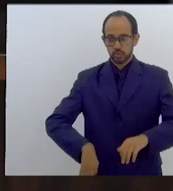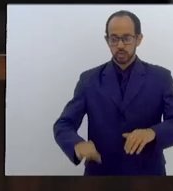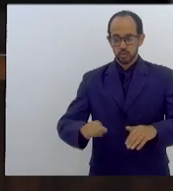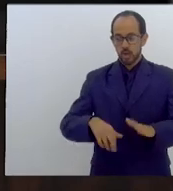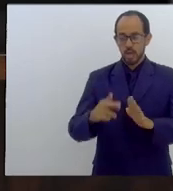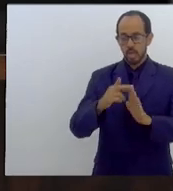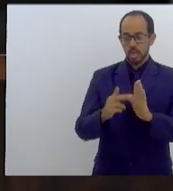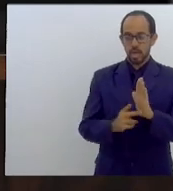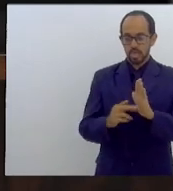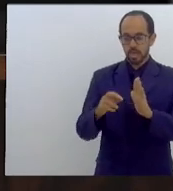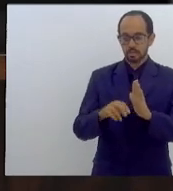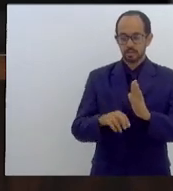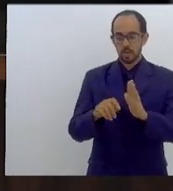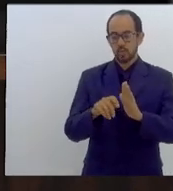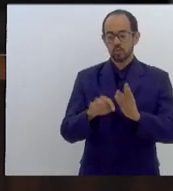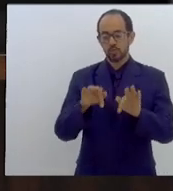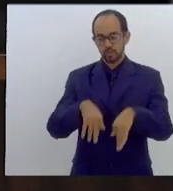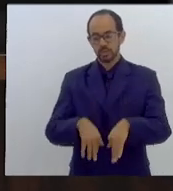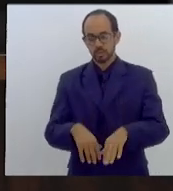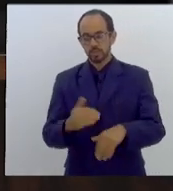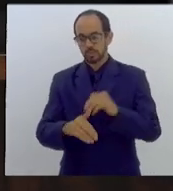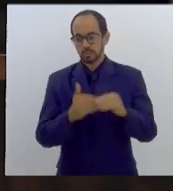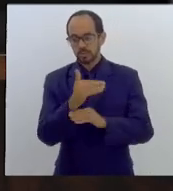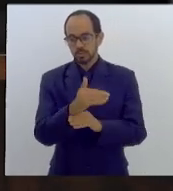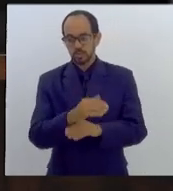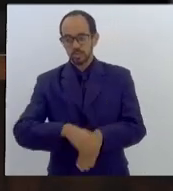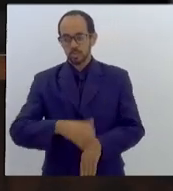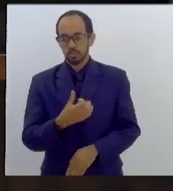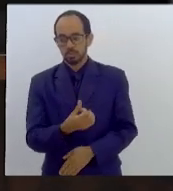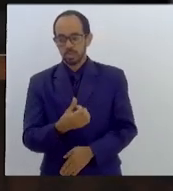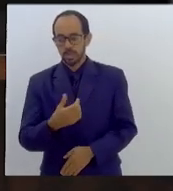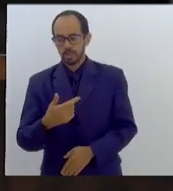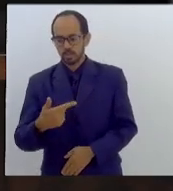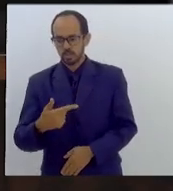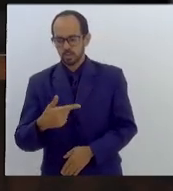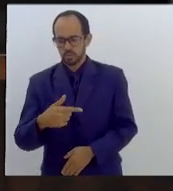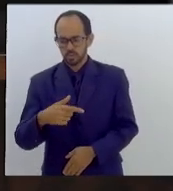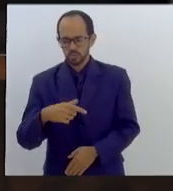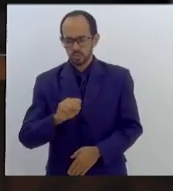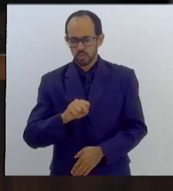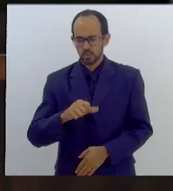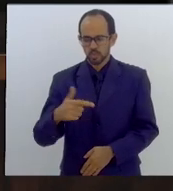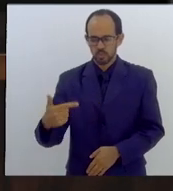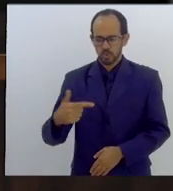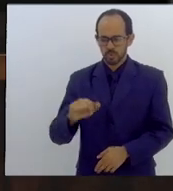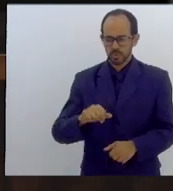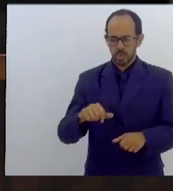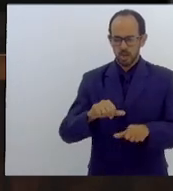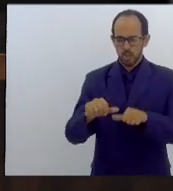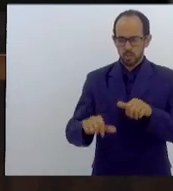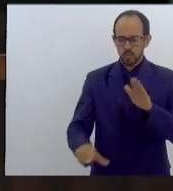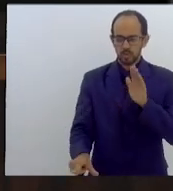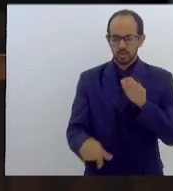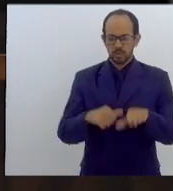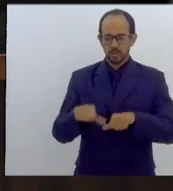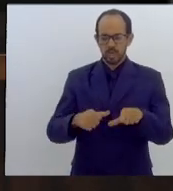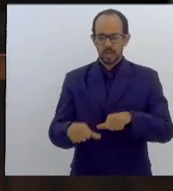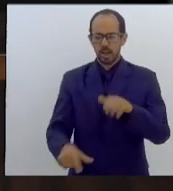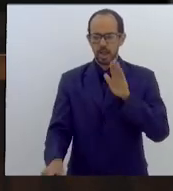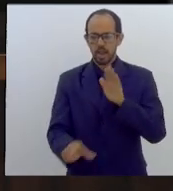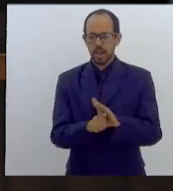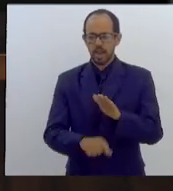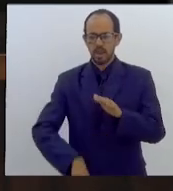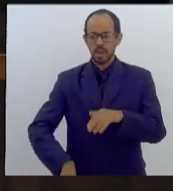vencido, projeto de lei 6286A de 22, de autoria do deputado Samuel Malafaia, que altera a lei 5.645 de 6 de janeiro de